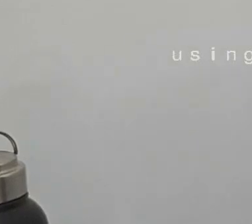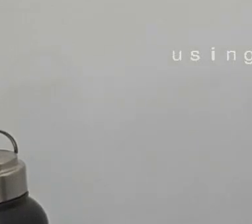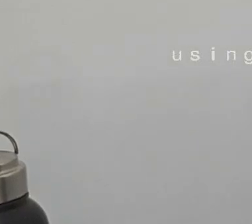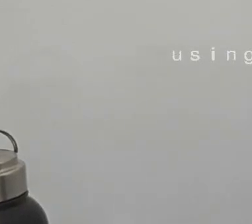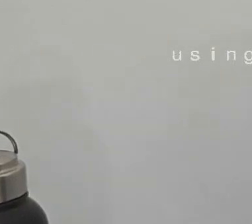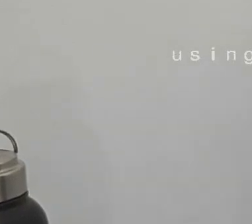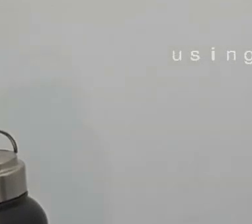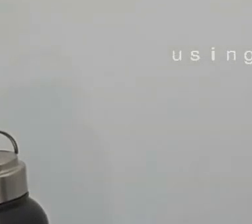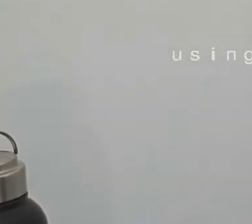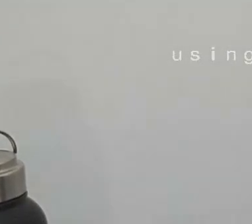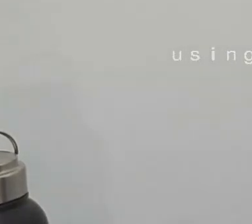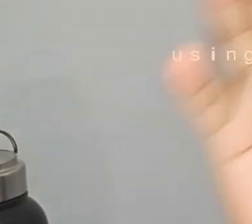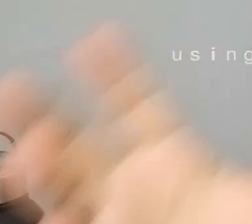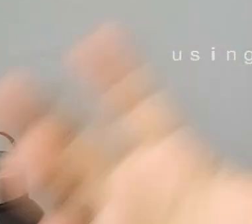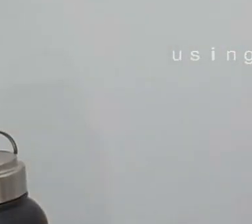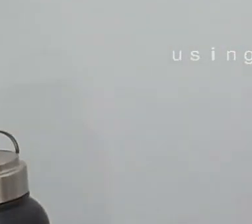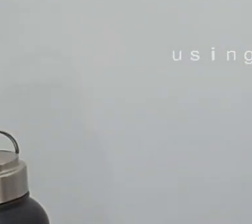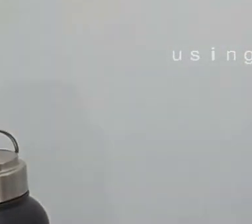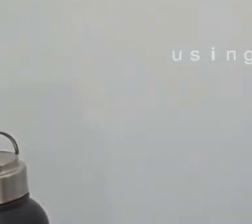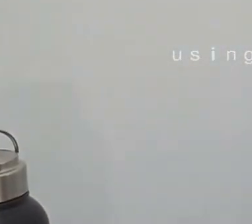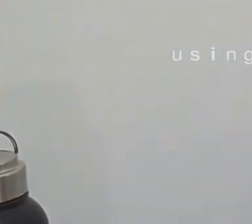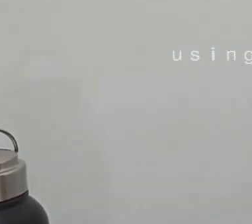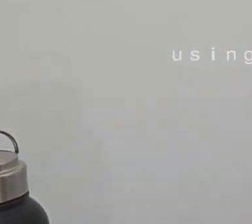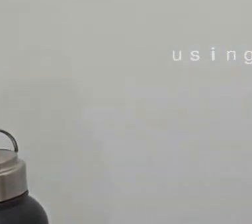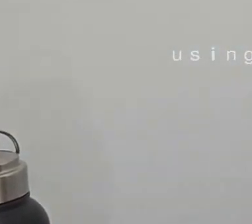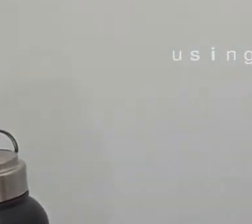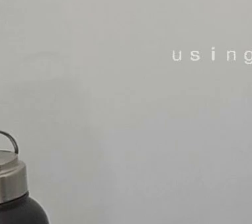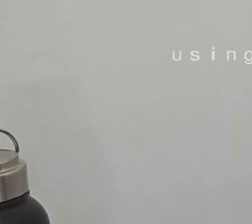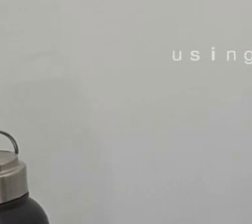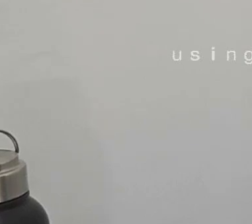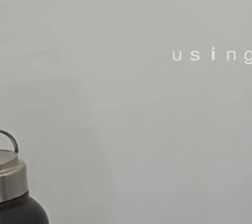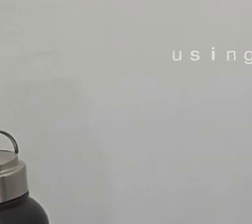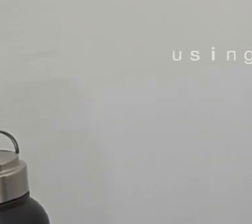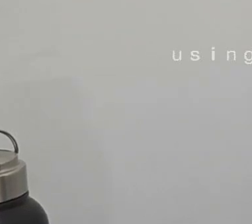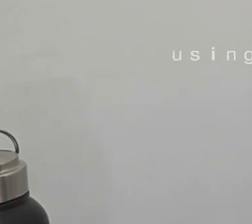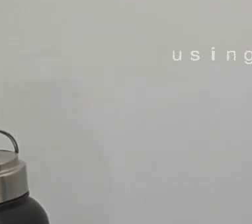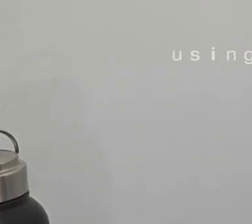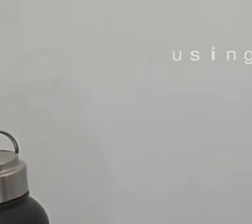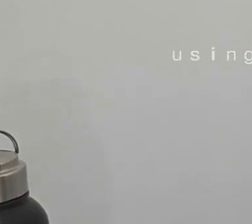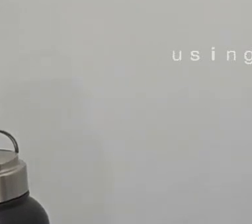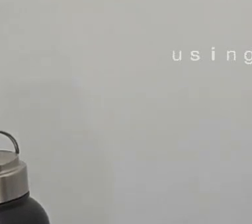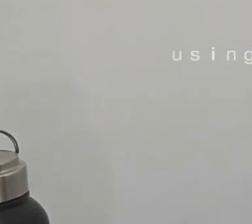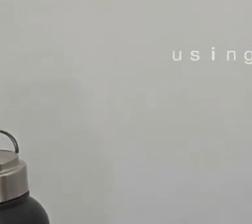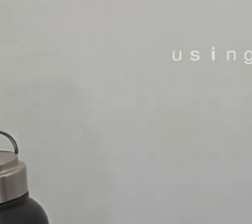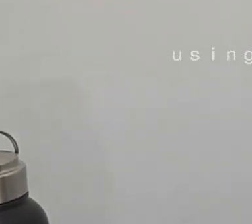breve treinamento, né, um overview do que vai ser o curso.